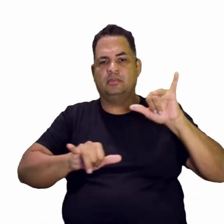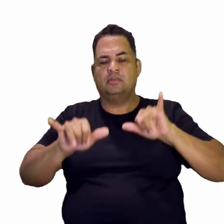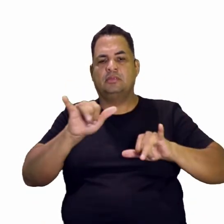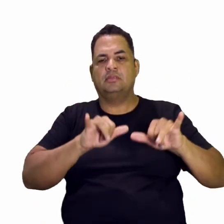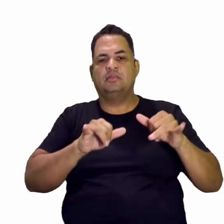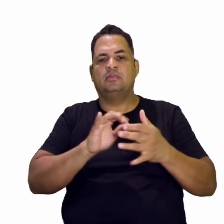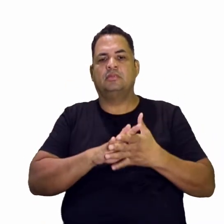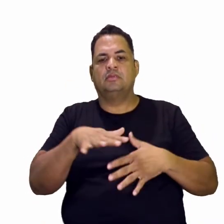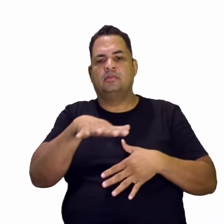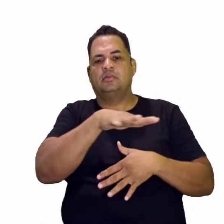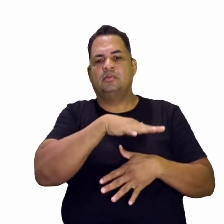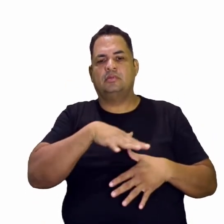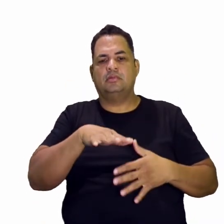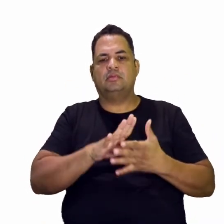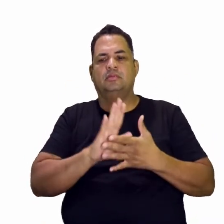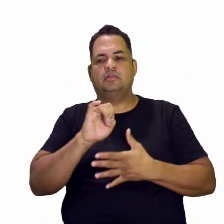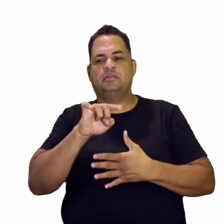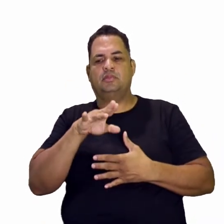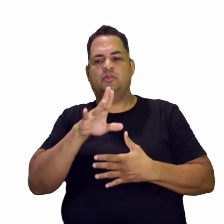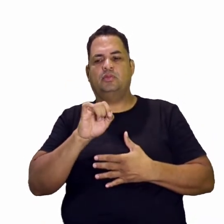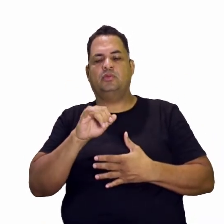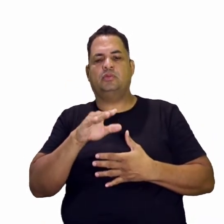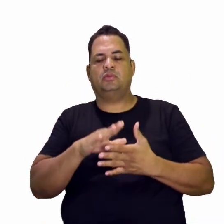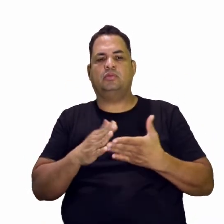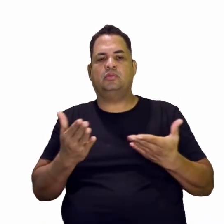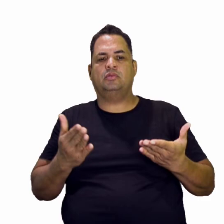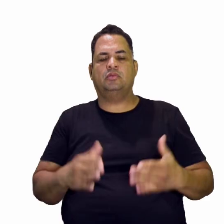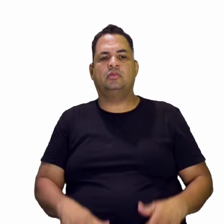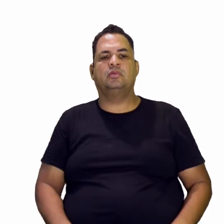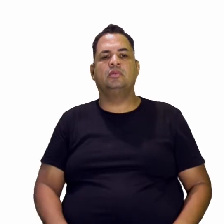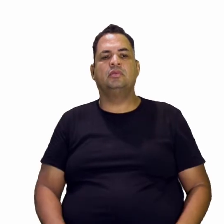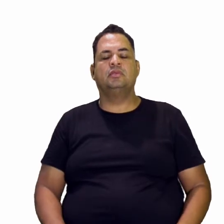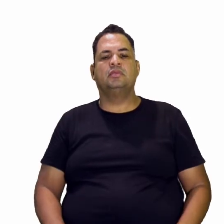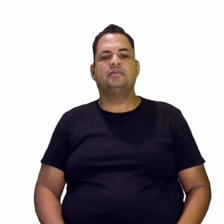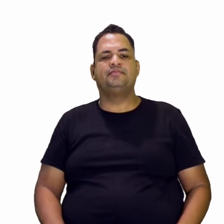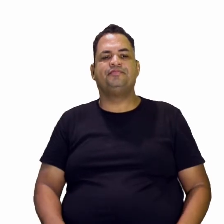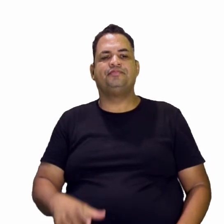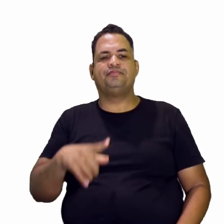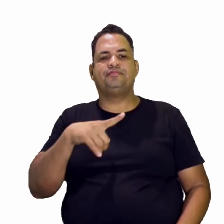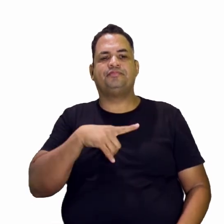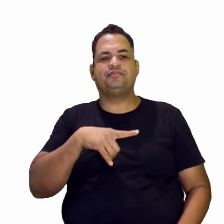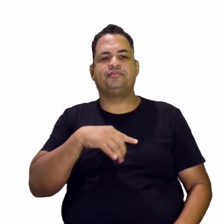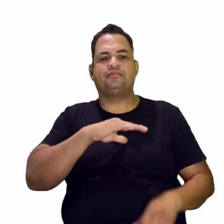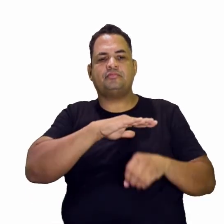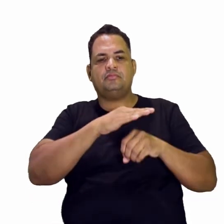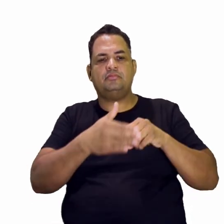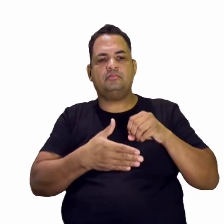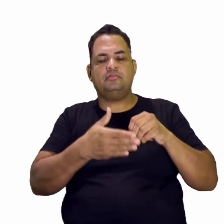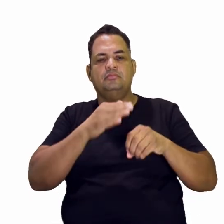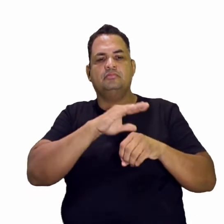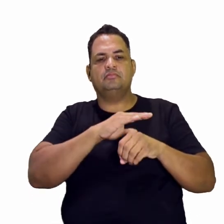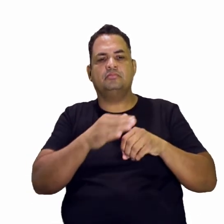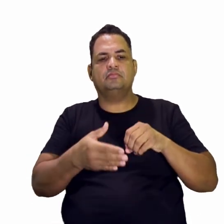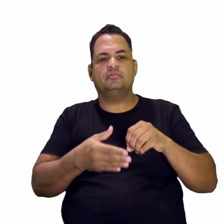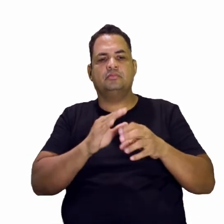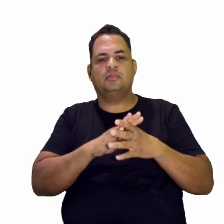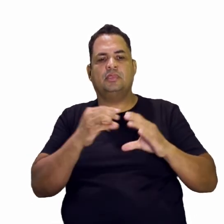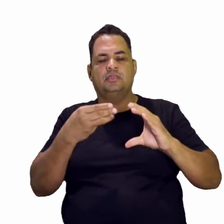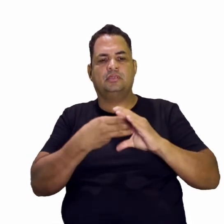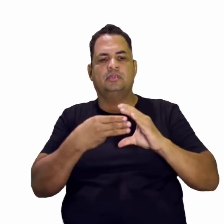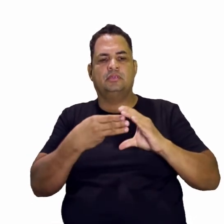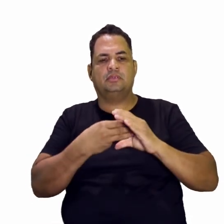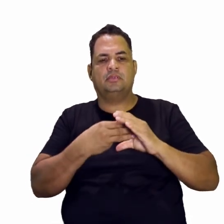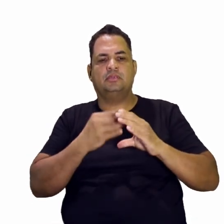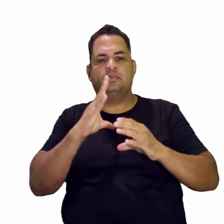Meio hipotônico, meio isotônico, tudo bem? E aí a gente tem a membrana plasmática, ou membrana celular,